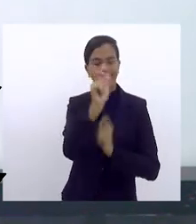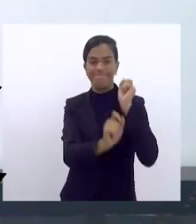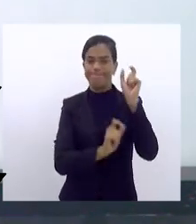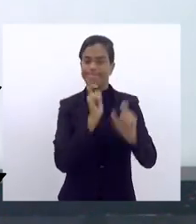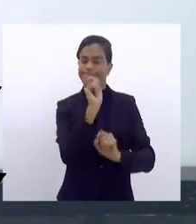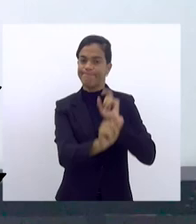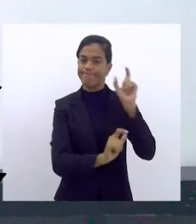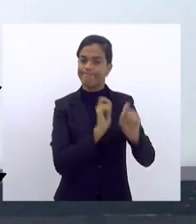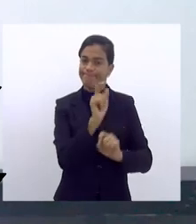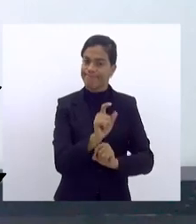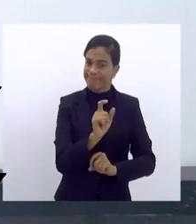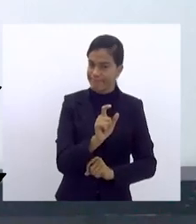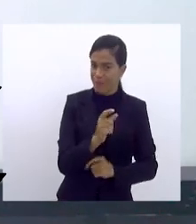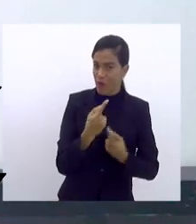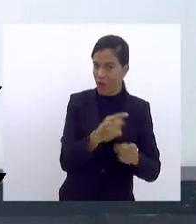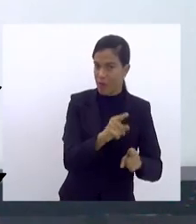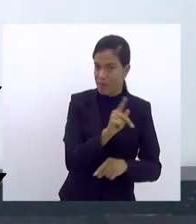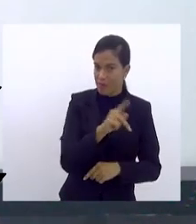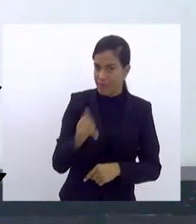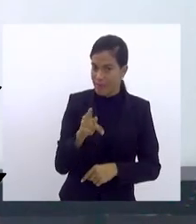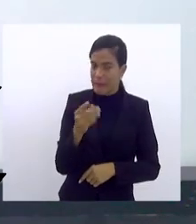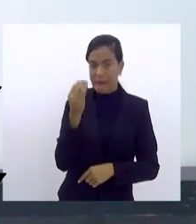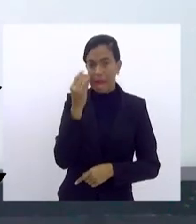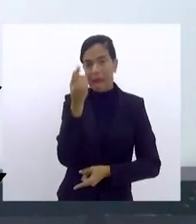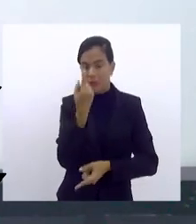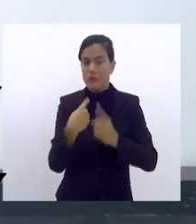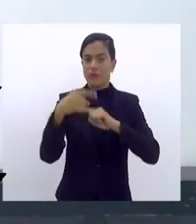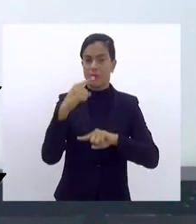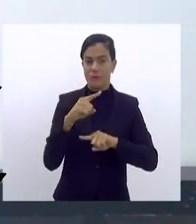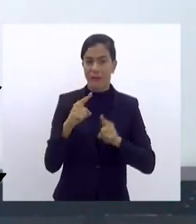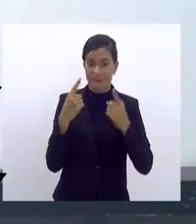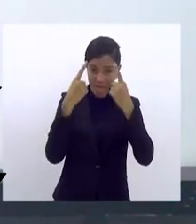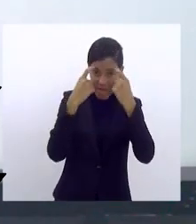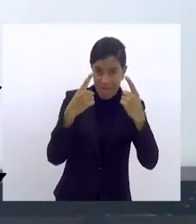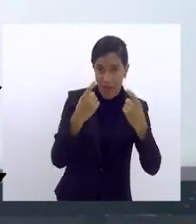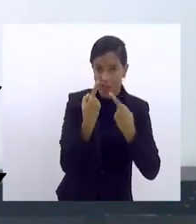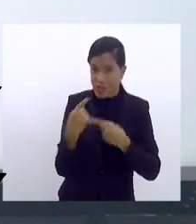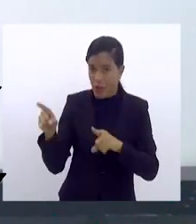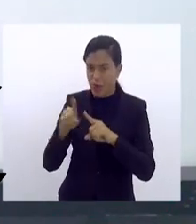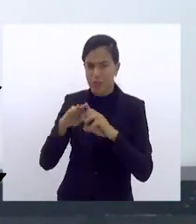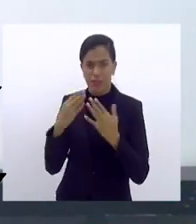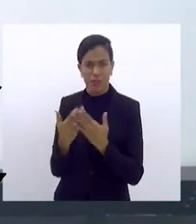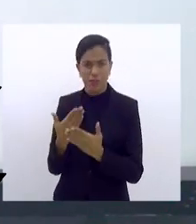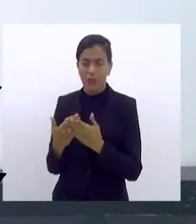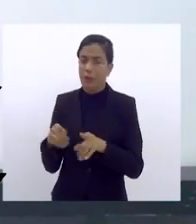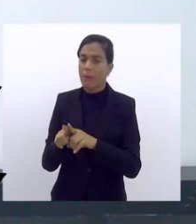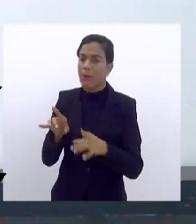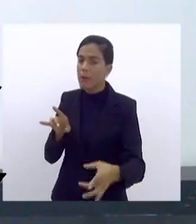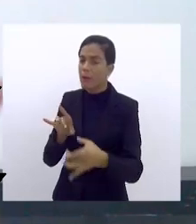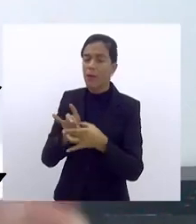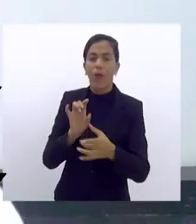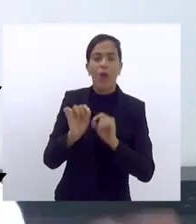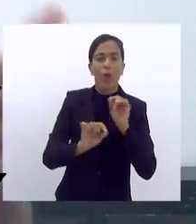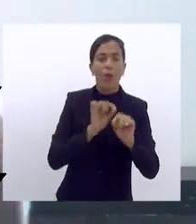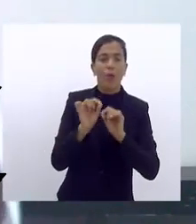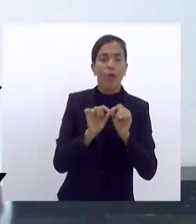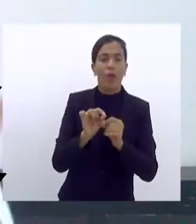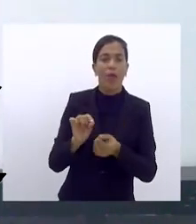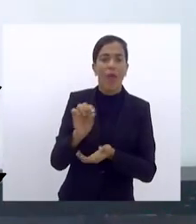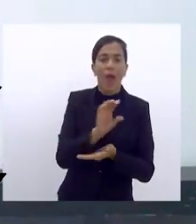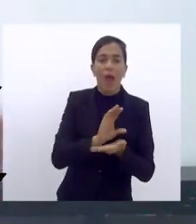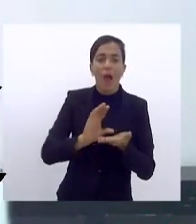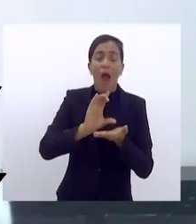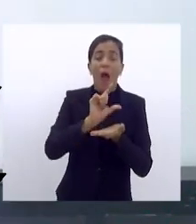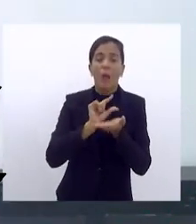enfrentar isso para superar e as violências contra a escola elas estão muito também ligadas ao desfinanciamento da